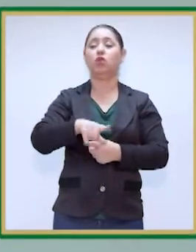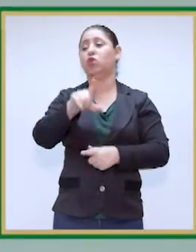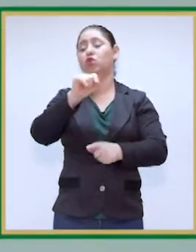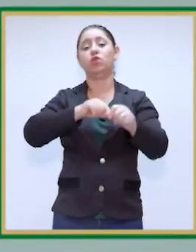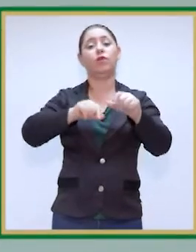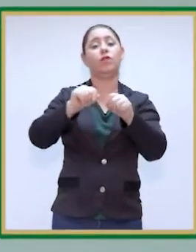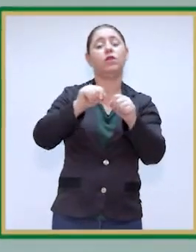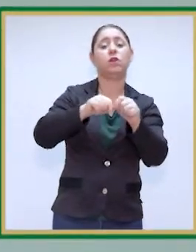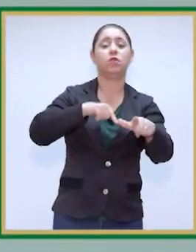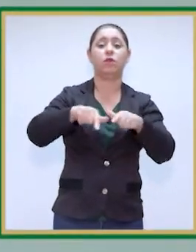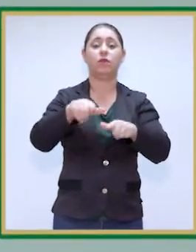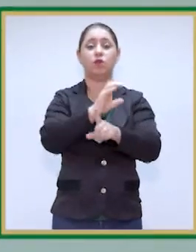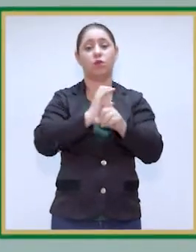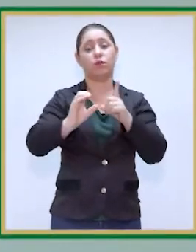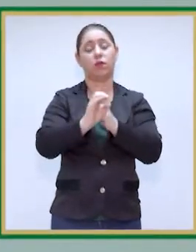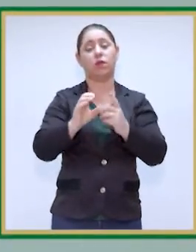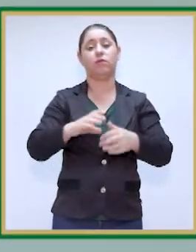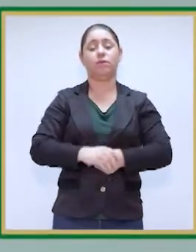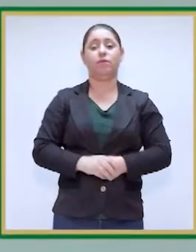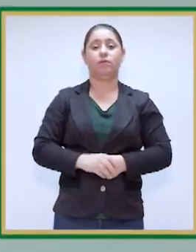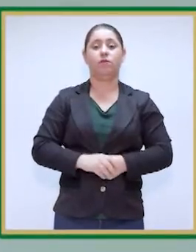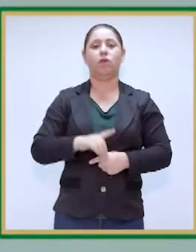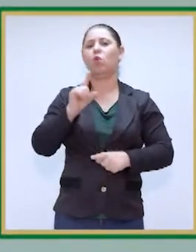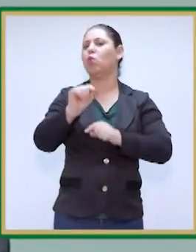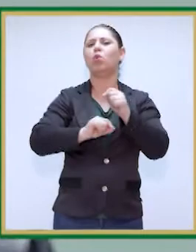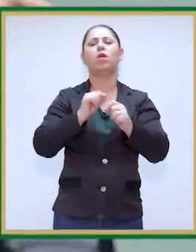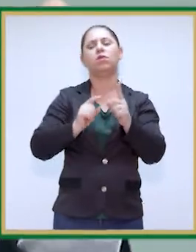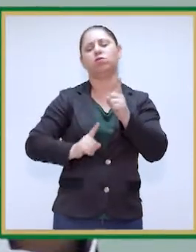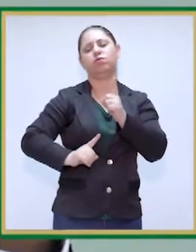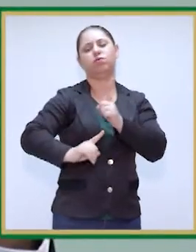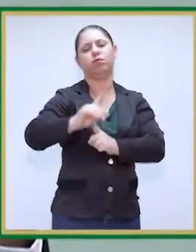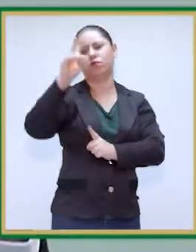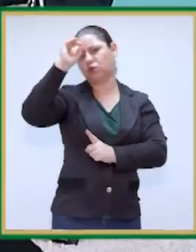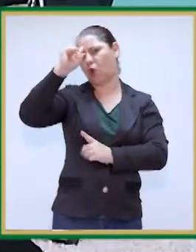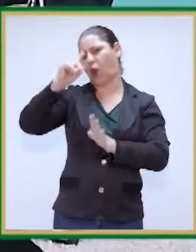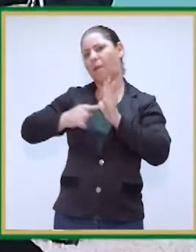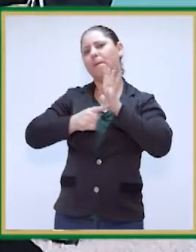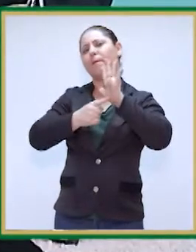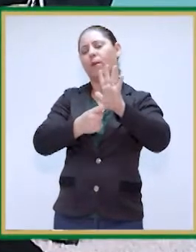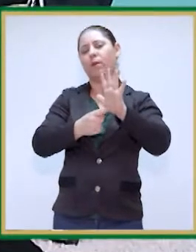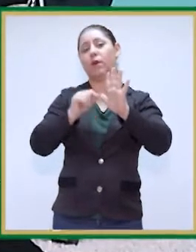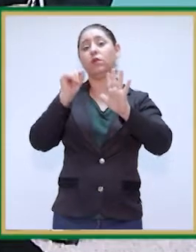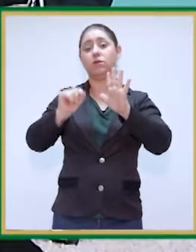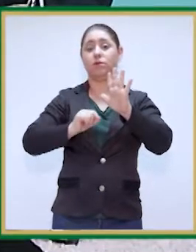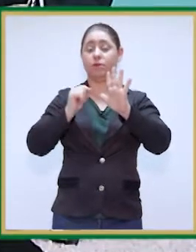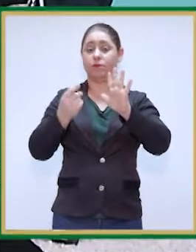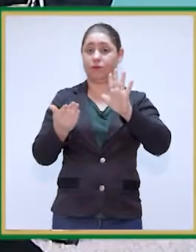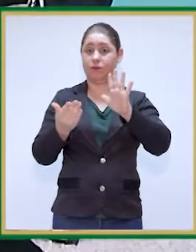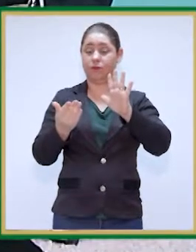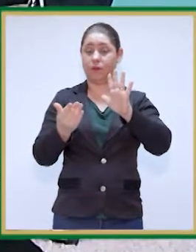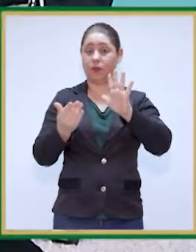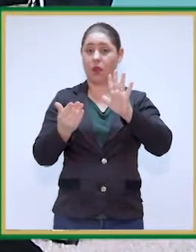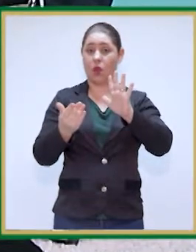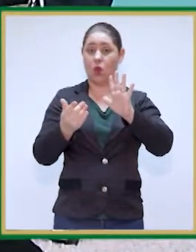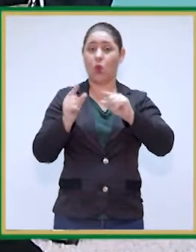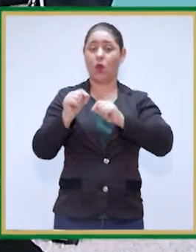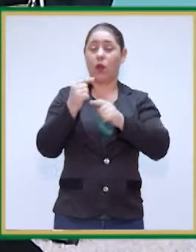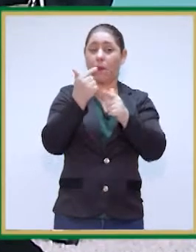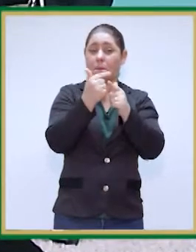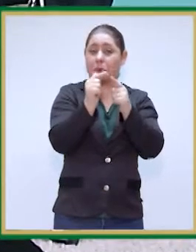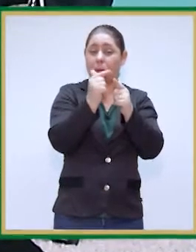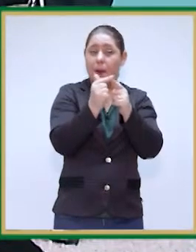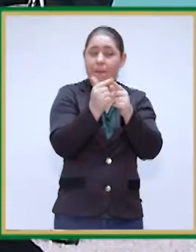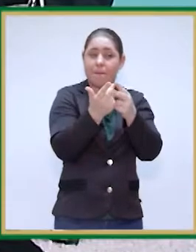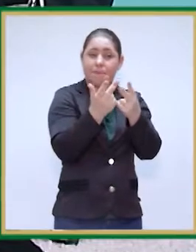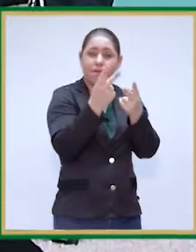de pena de prestação de serviço à comunidade. O que esse dado histórico nos demonstra? Que a